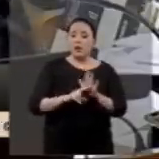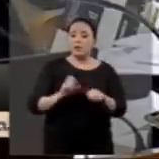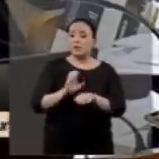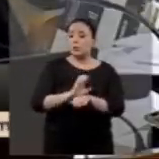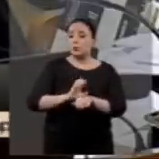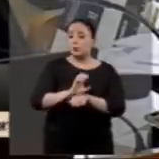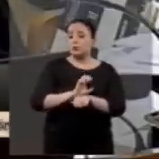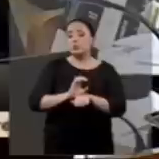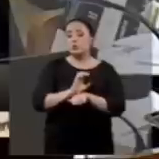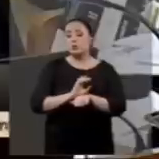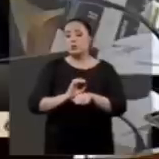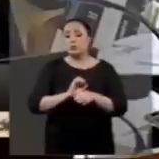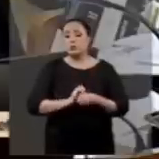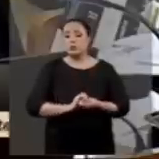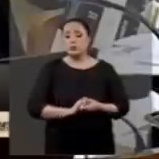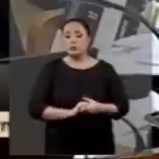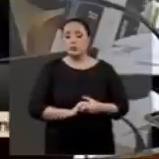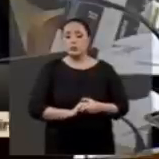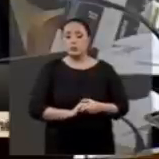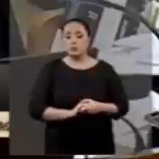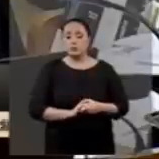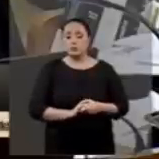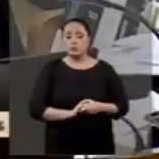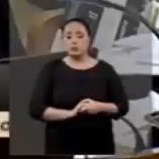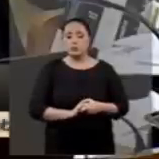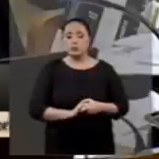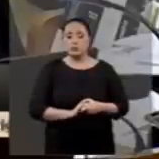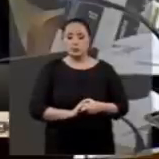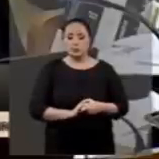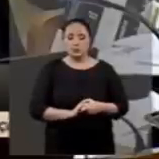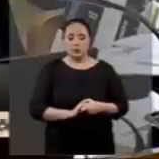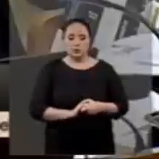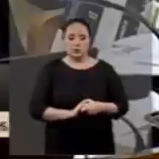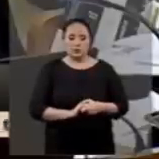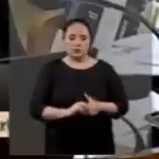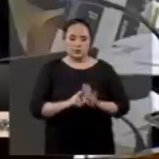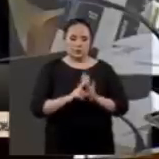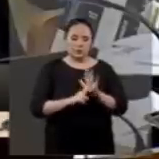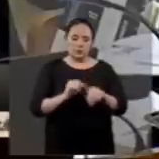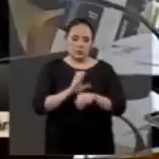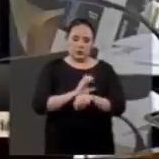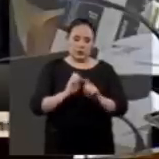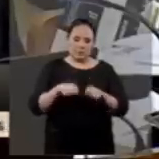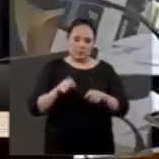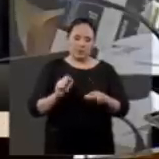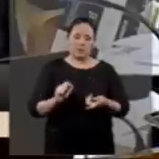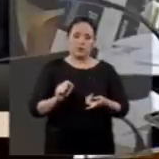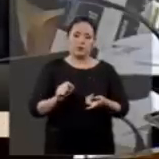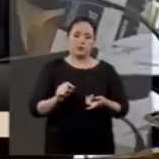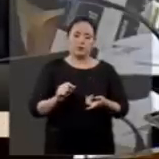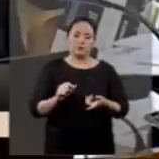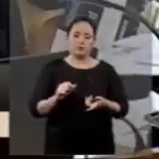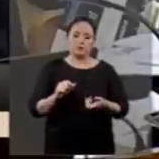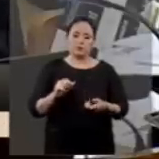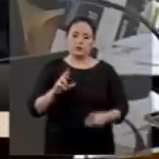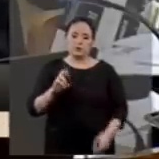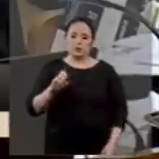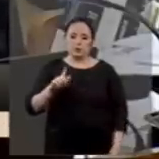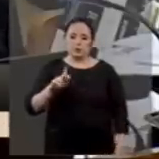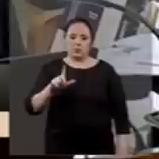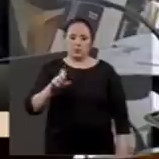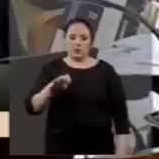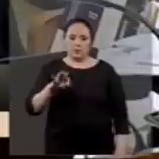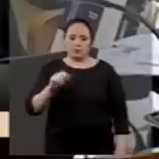constitucionais que permitem, dentro desse poder normativo do Estado, uma regulamentação